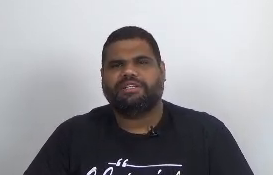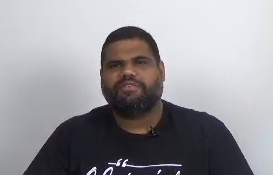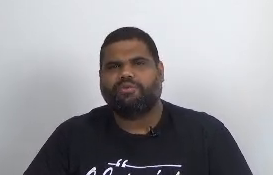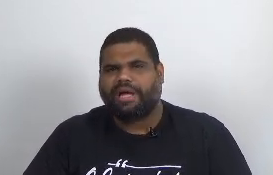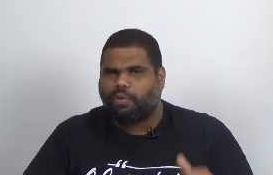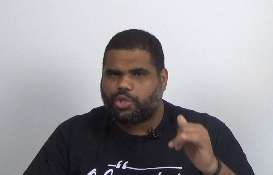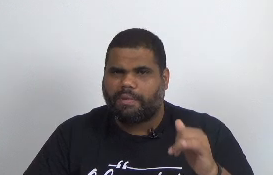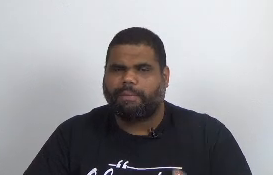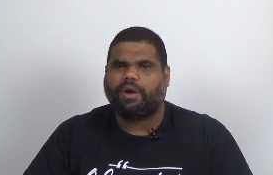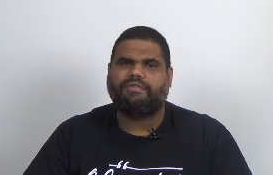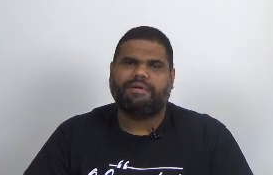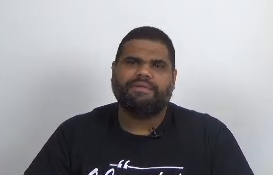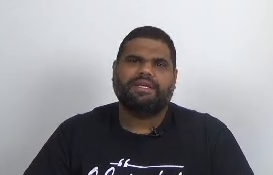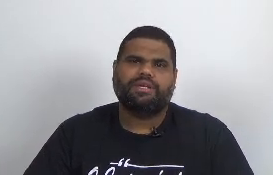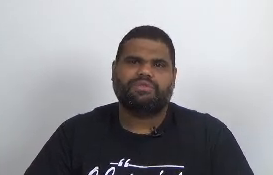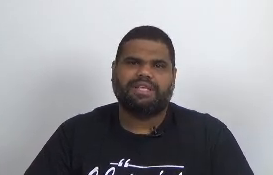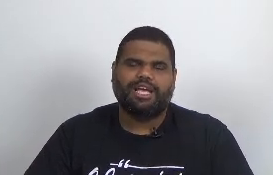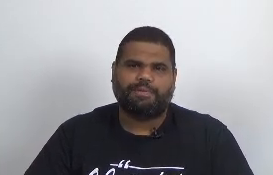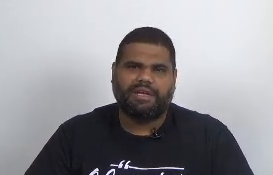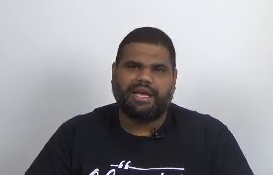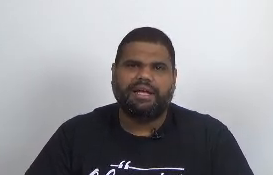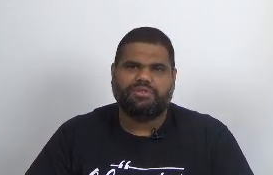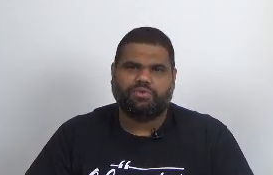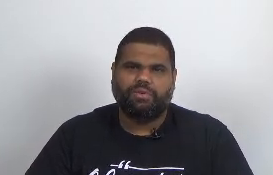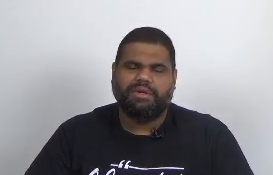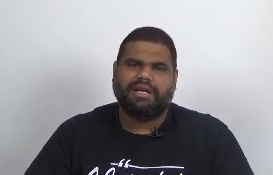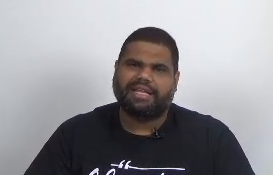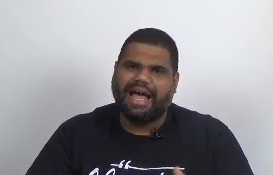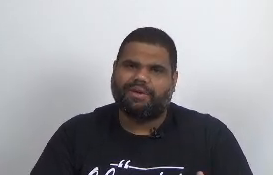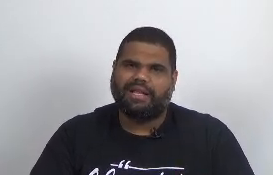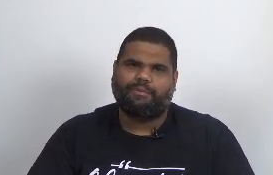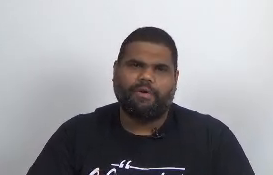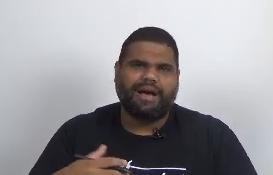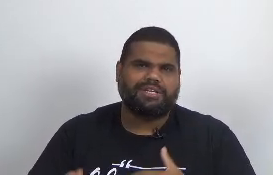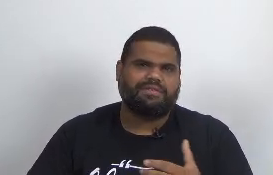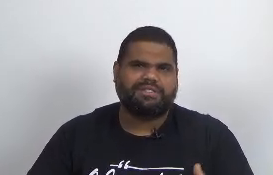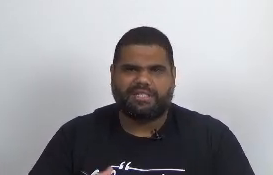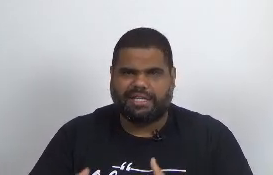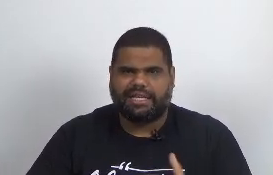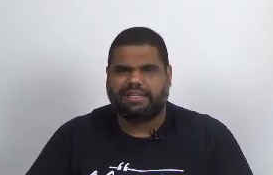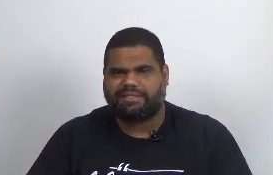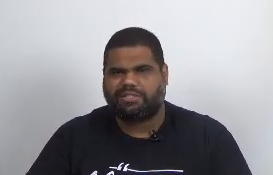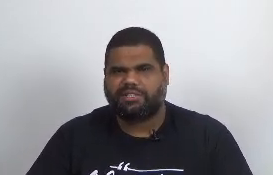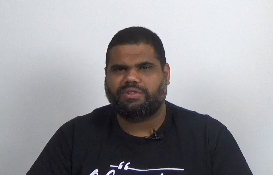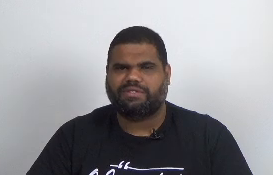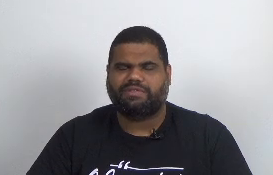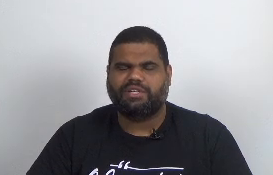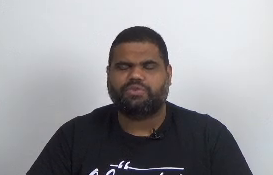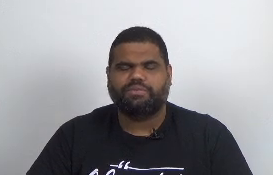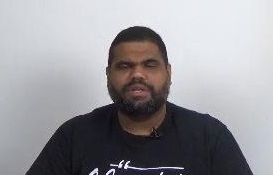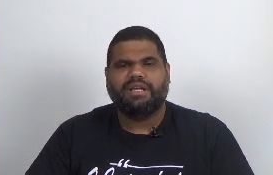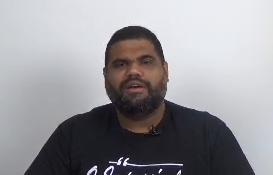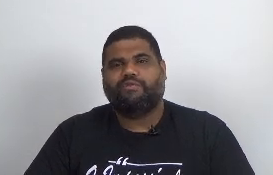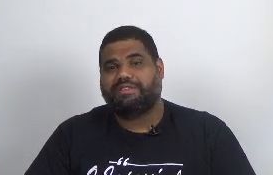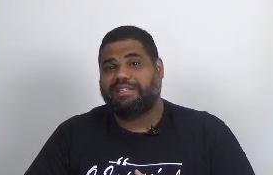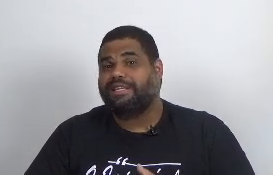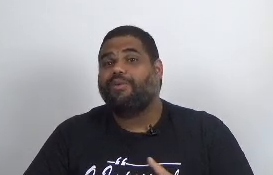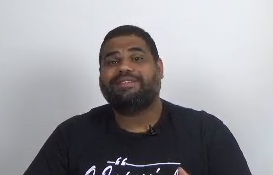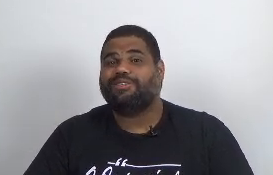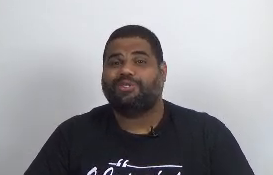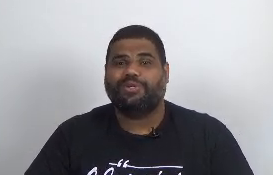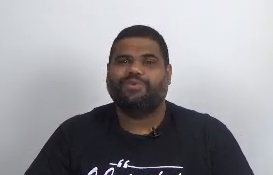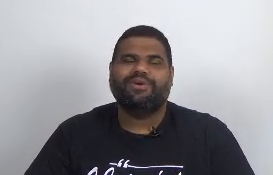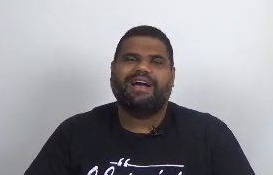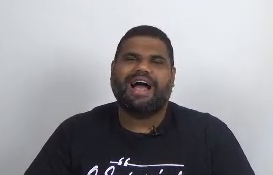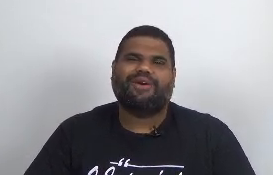de escrivão, da última prova que o SESP realizou. Claro, né? Por mais que você já tenha assistido esse vídeo, você